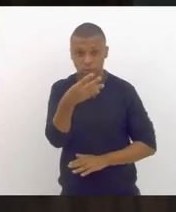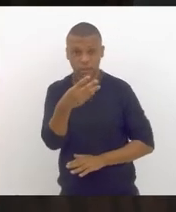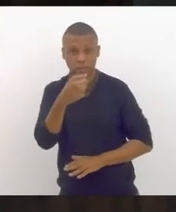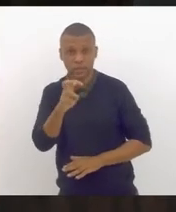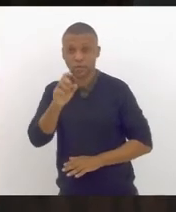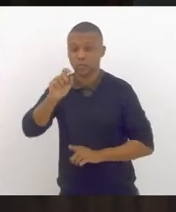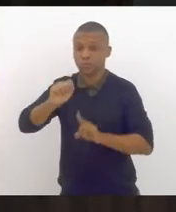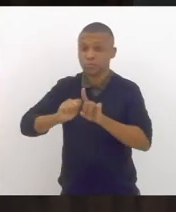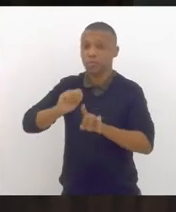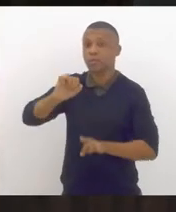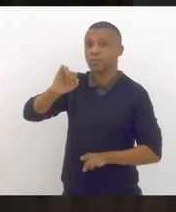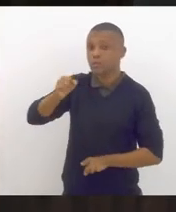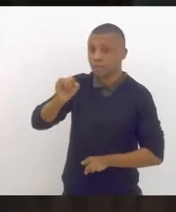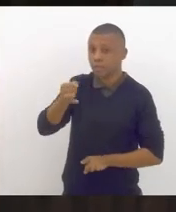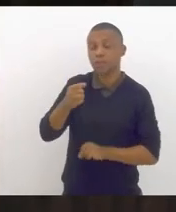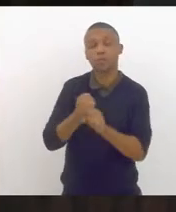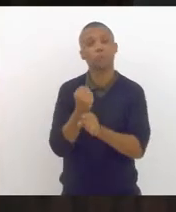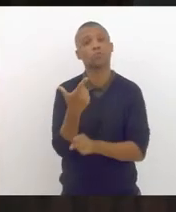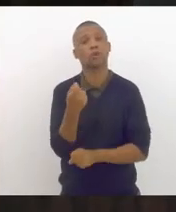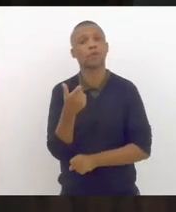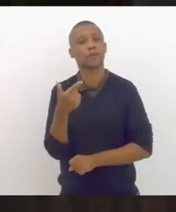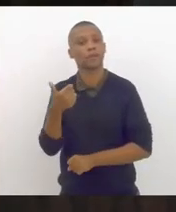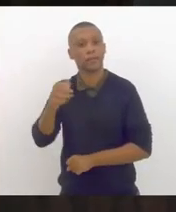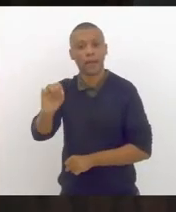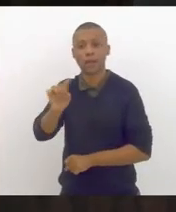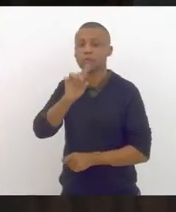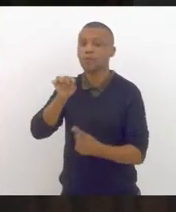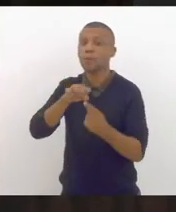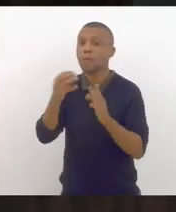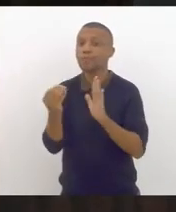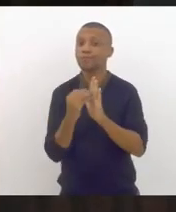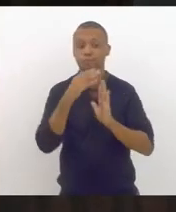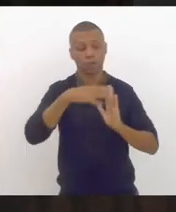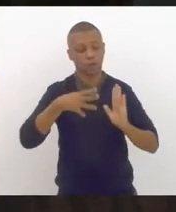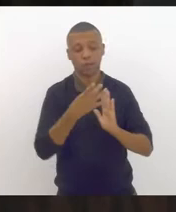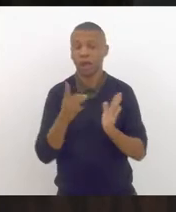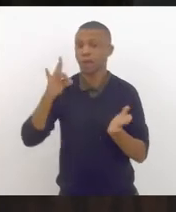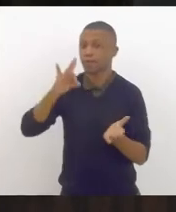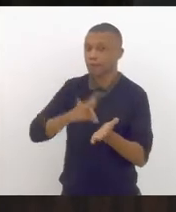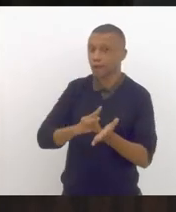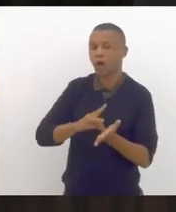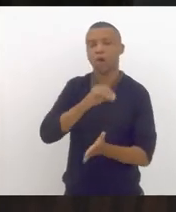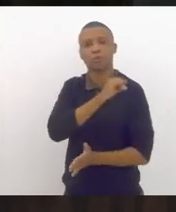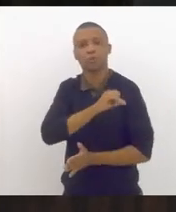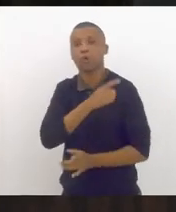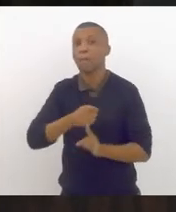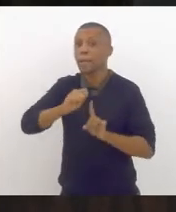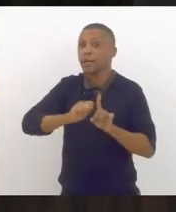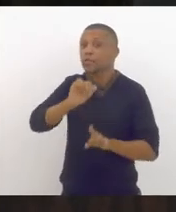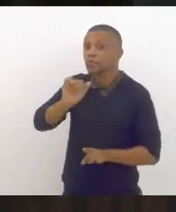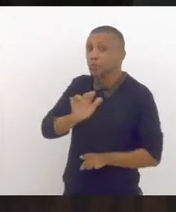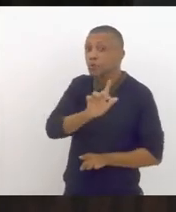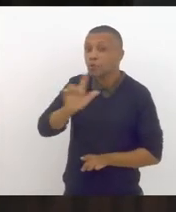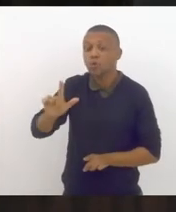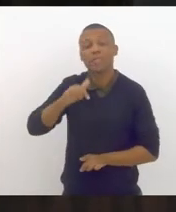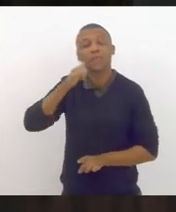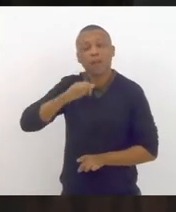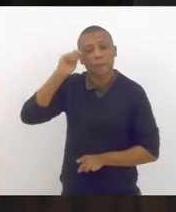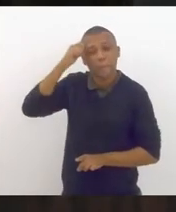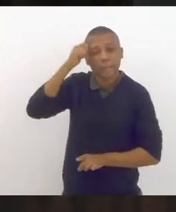de 2010, para incluir no calendário oficial do Estado de Janeiro o mês de julho das